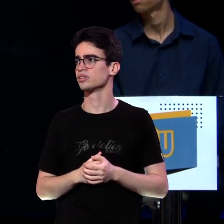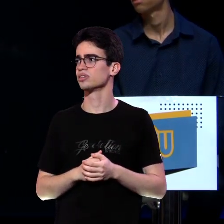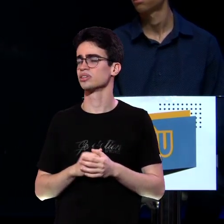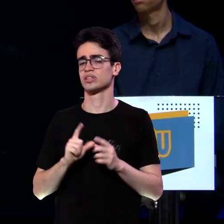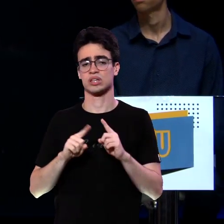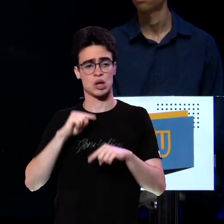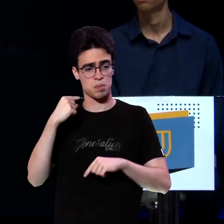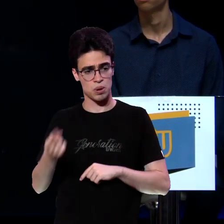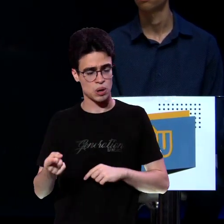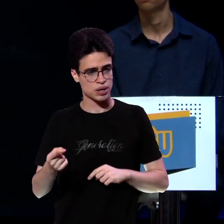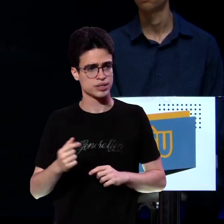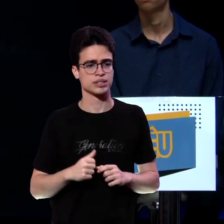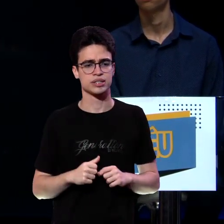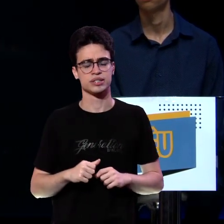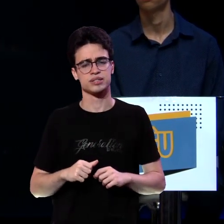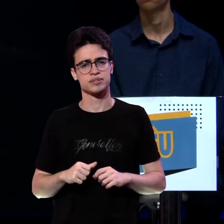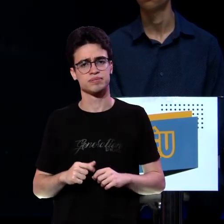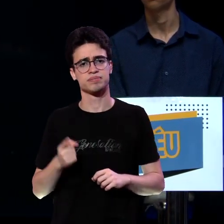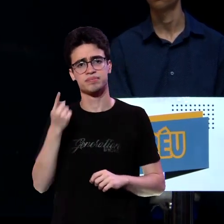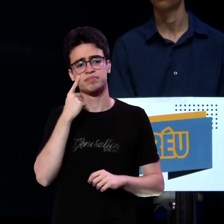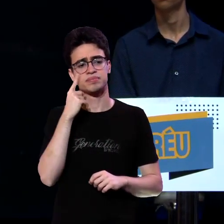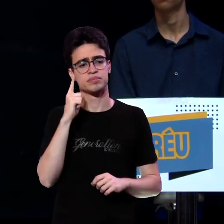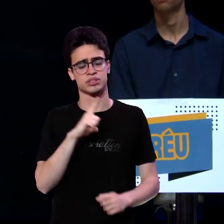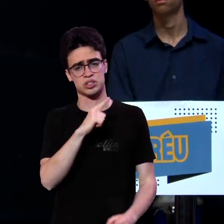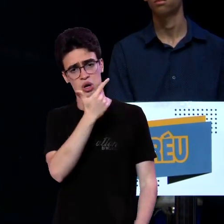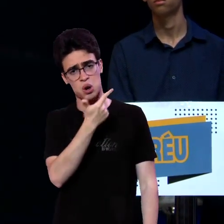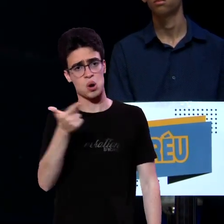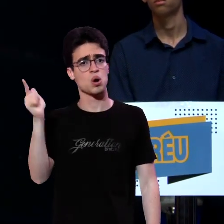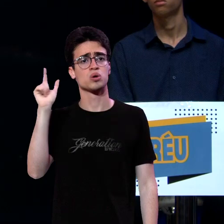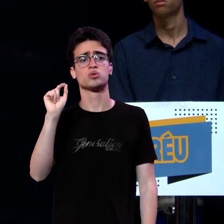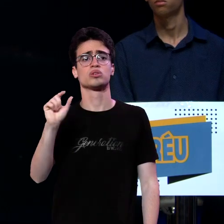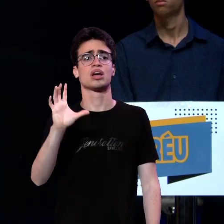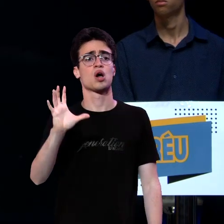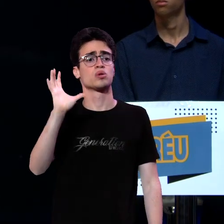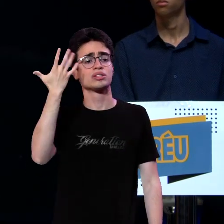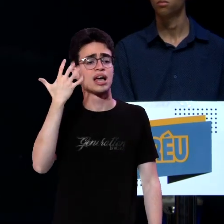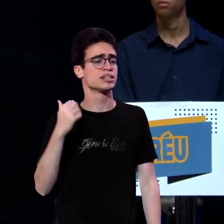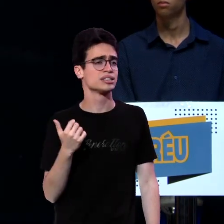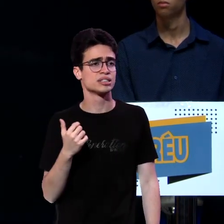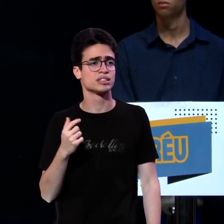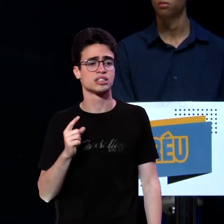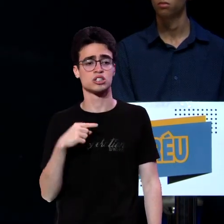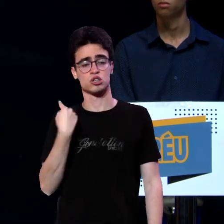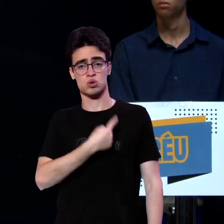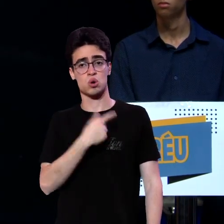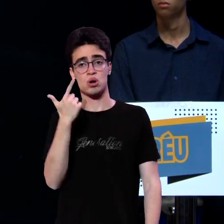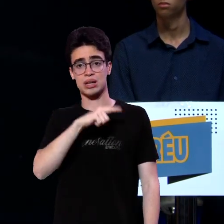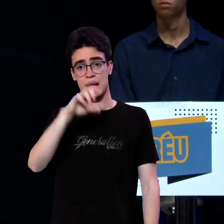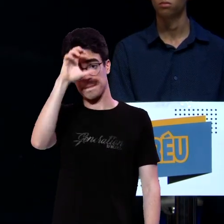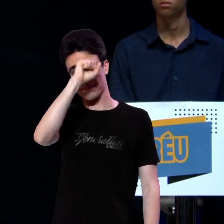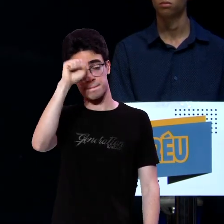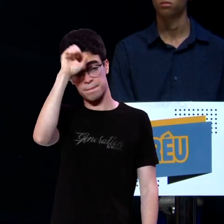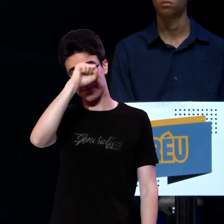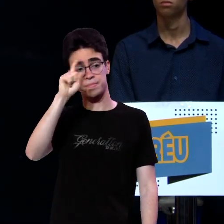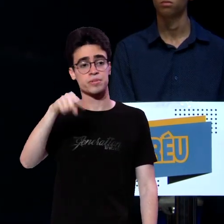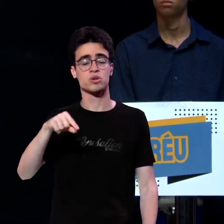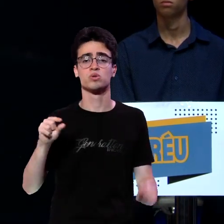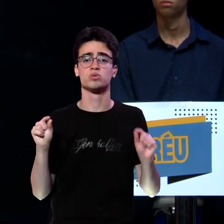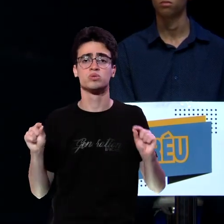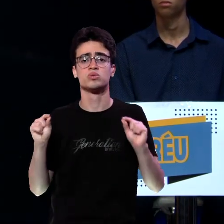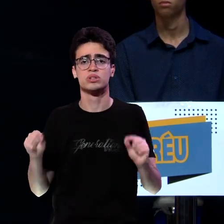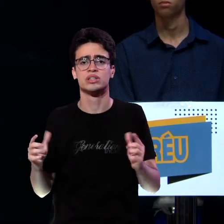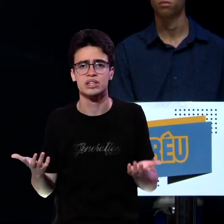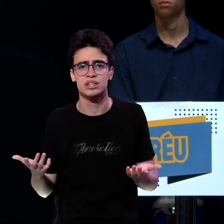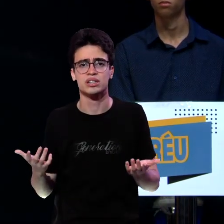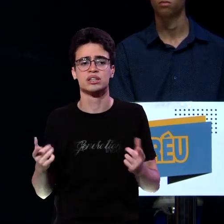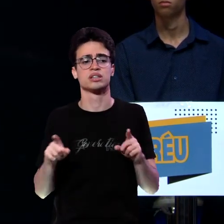Depois disso, outra coisa que acontece, que a gente aprende com a vida de Jó, e que